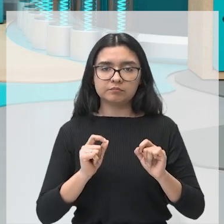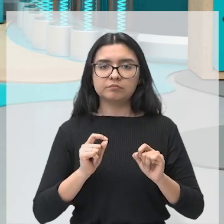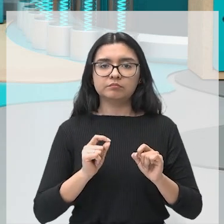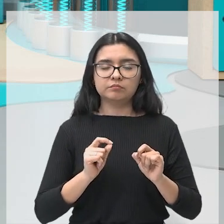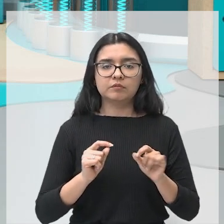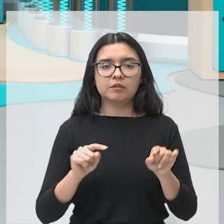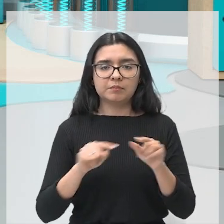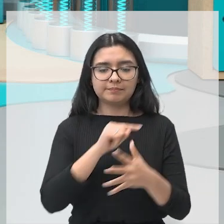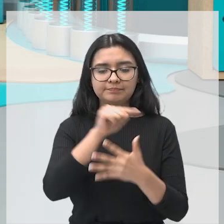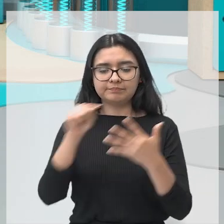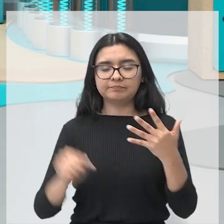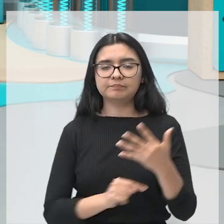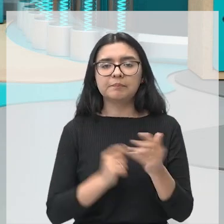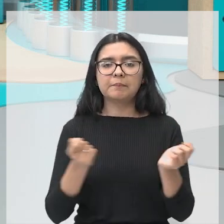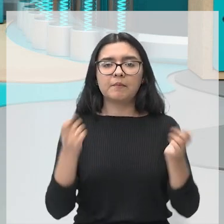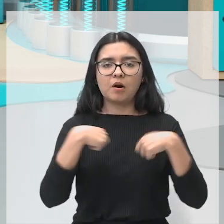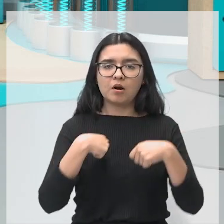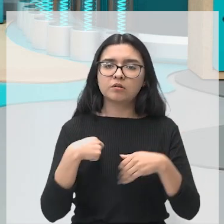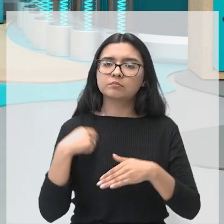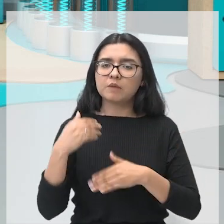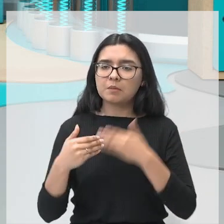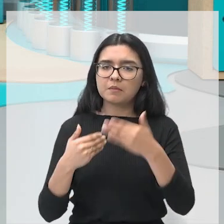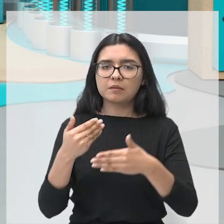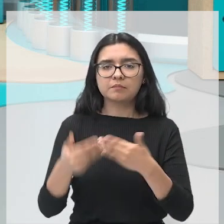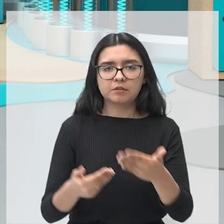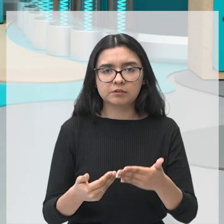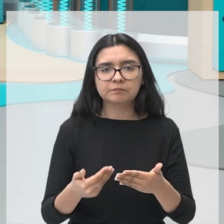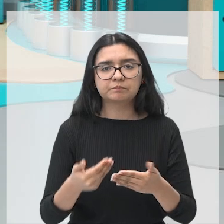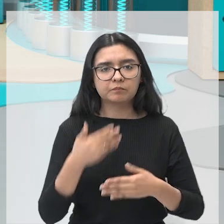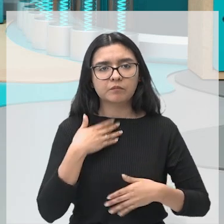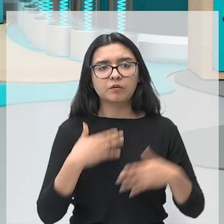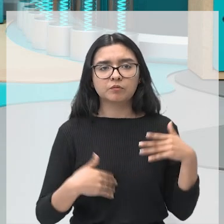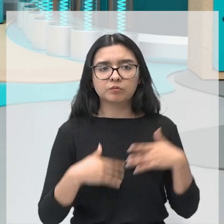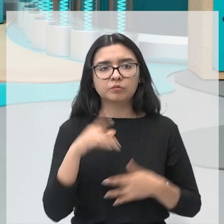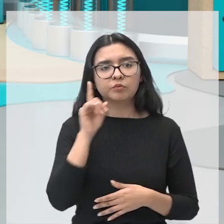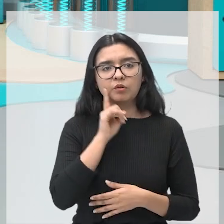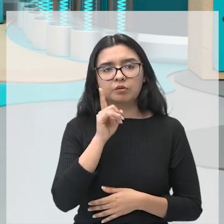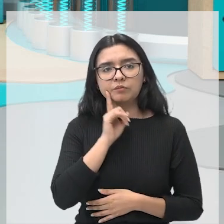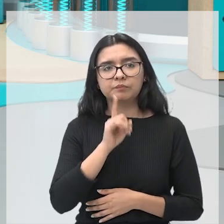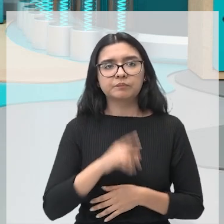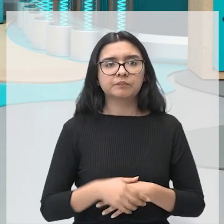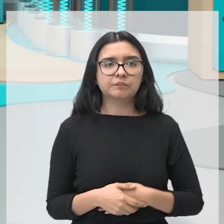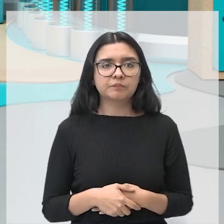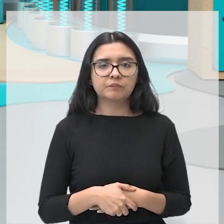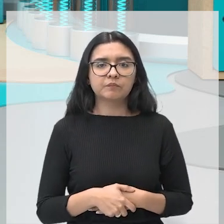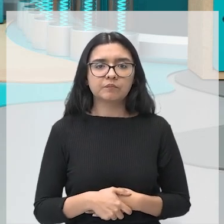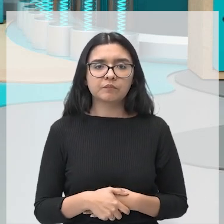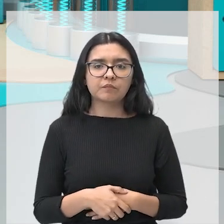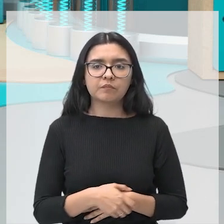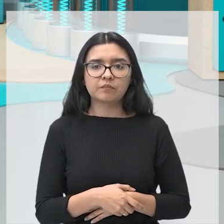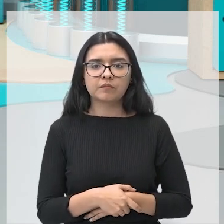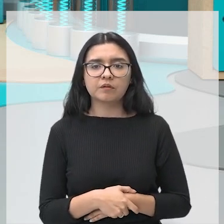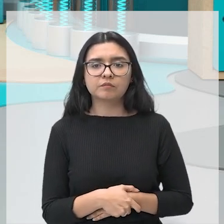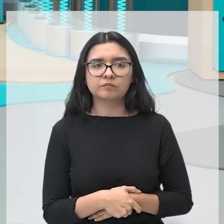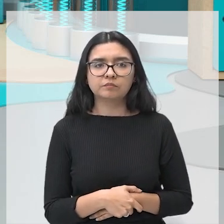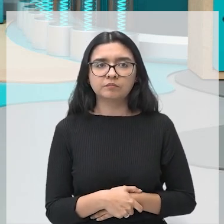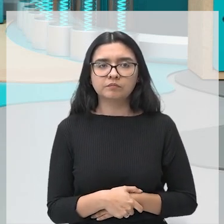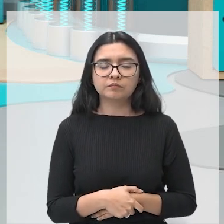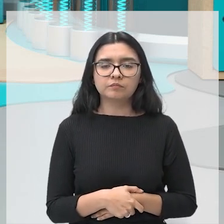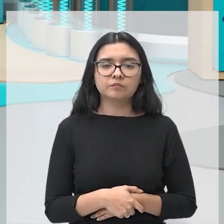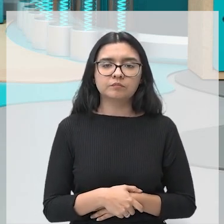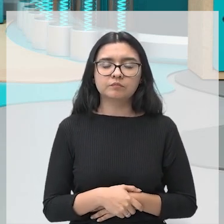essas patologias que podem surgir no nosso meio, no nosso cotidiano, na nossa vida, no nosso corpo, tá